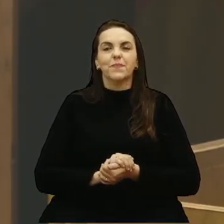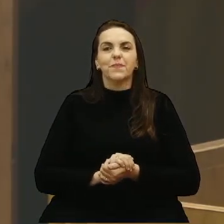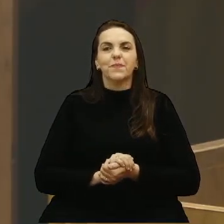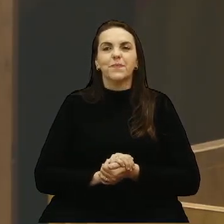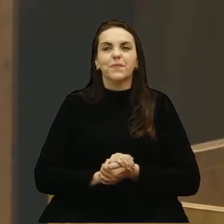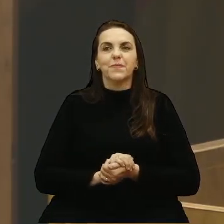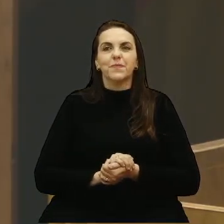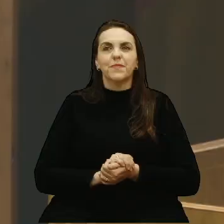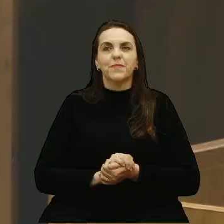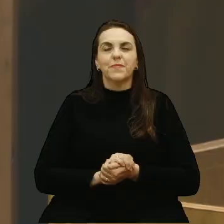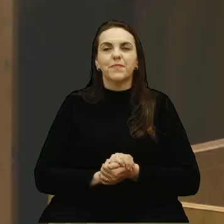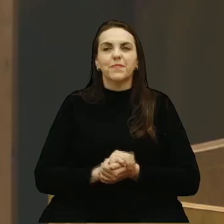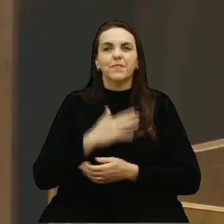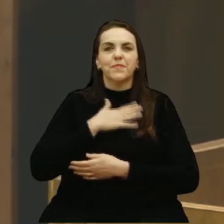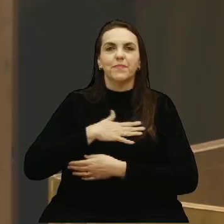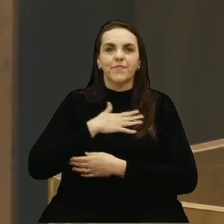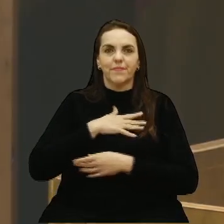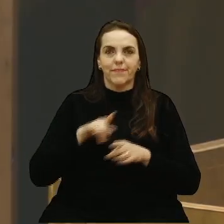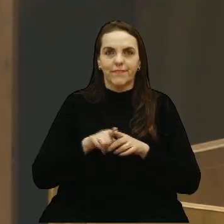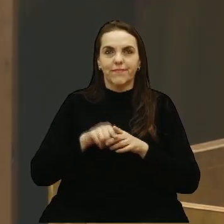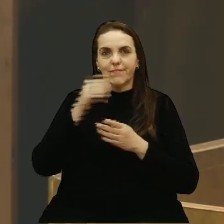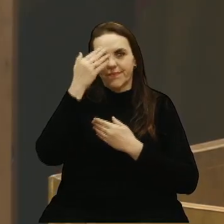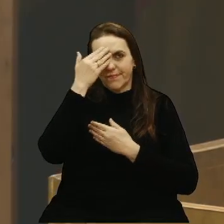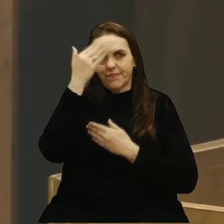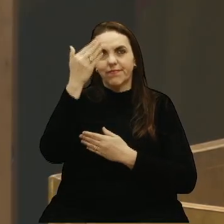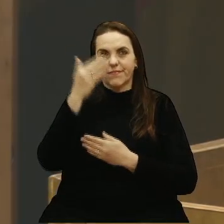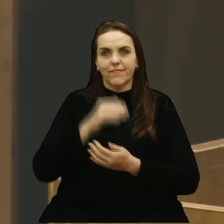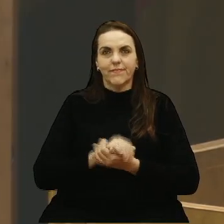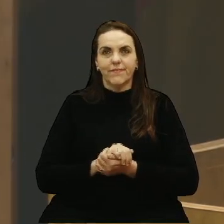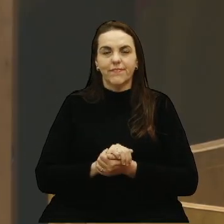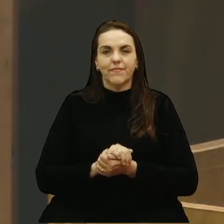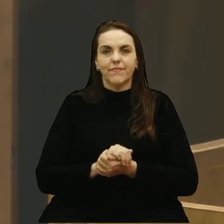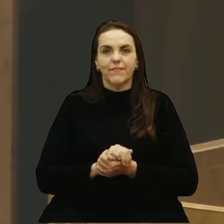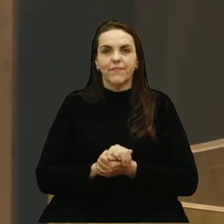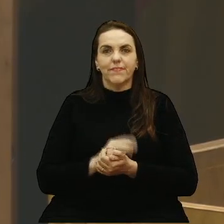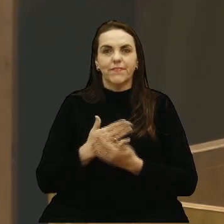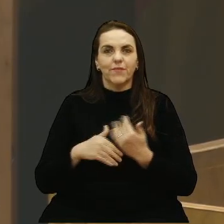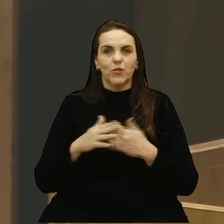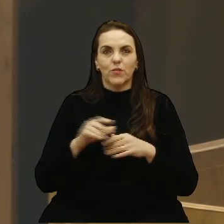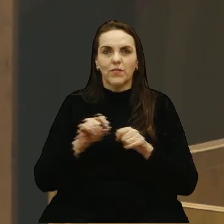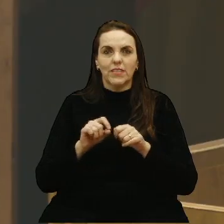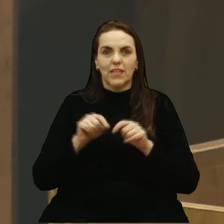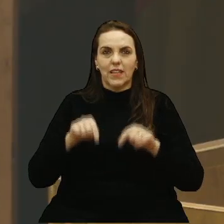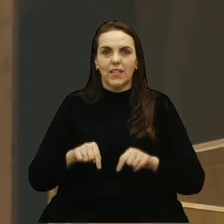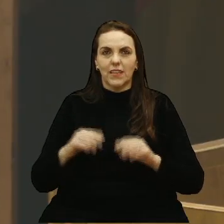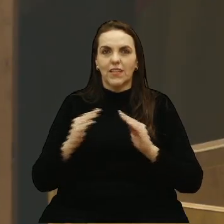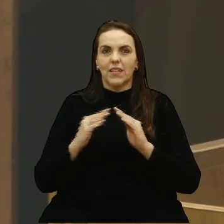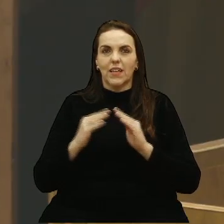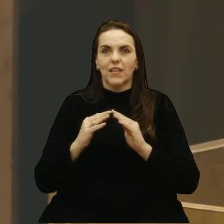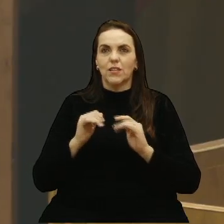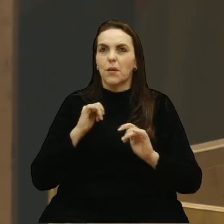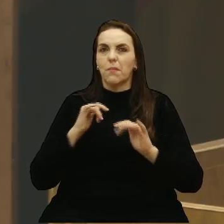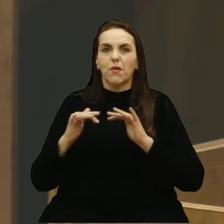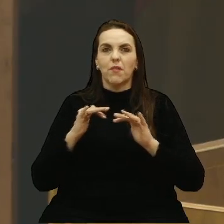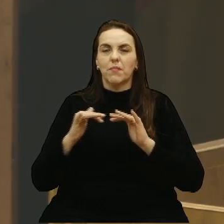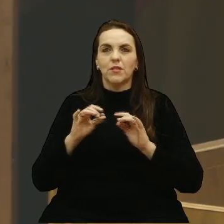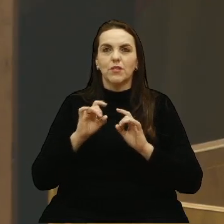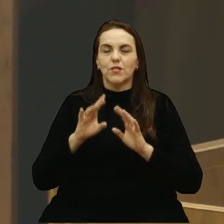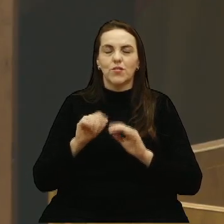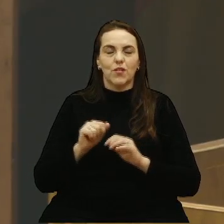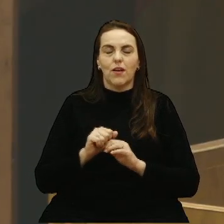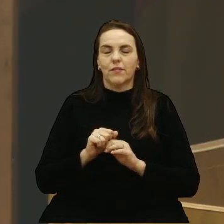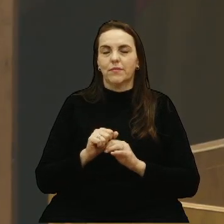também de agradecer o tal feito desta casa, que essa casa ela não é movida apenas por partido A ou